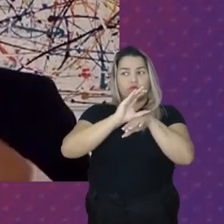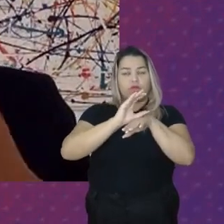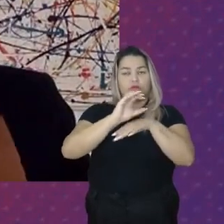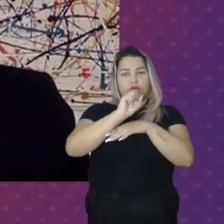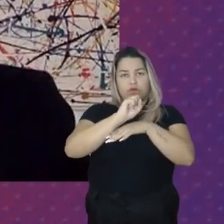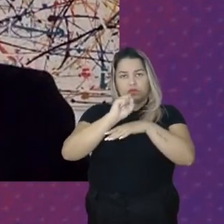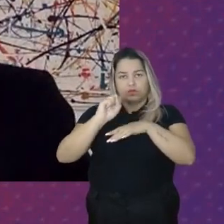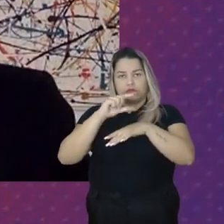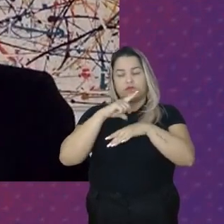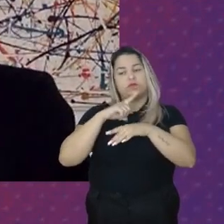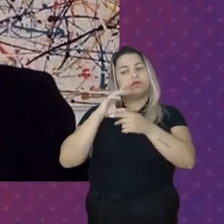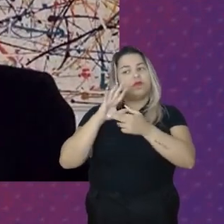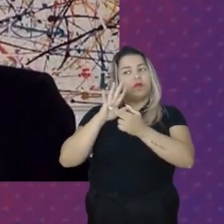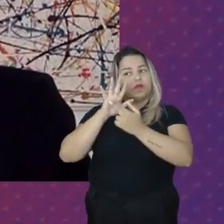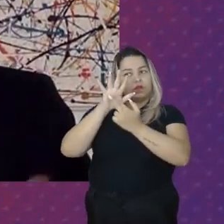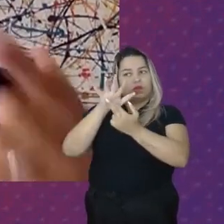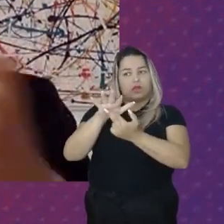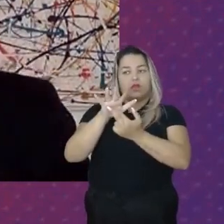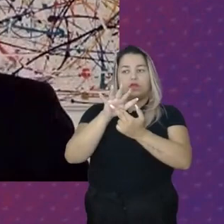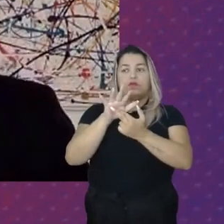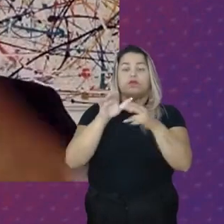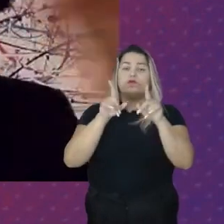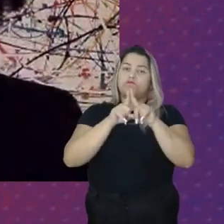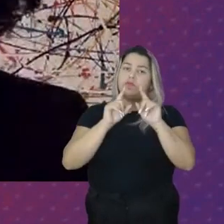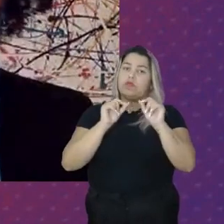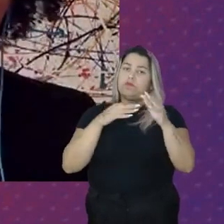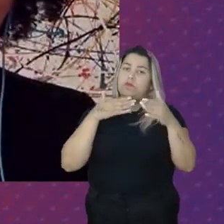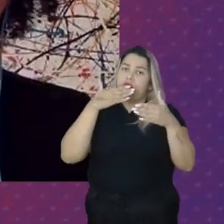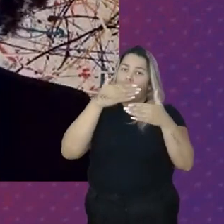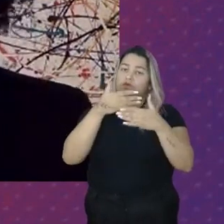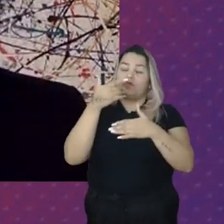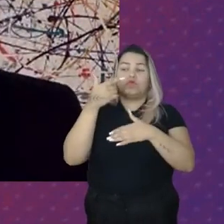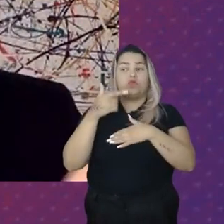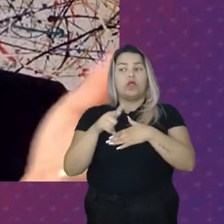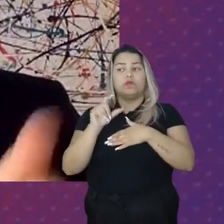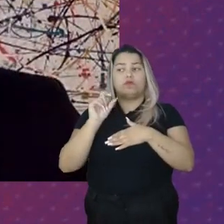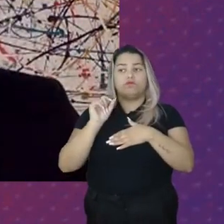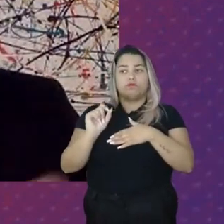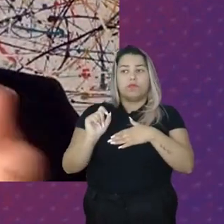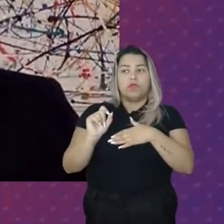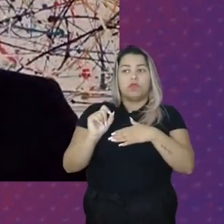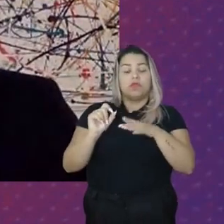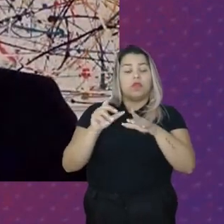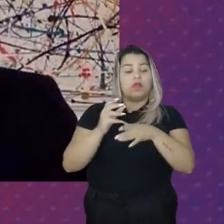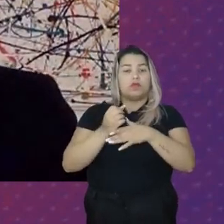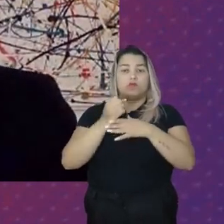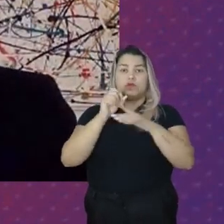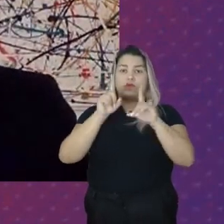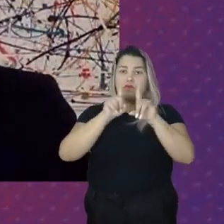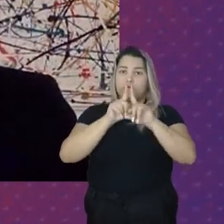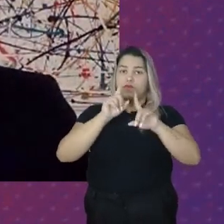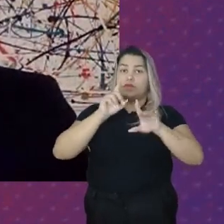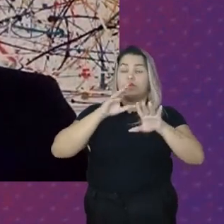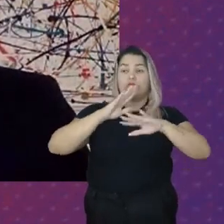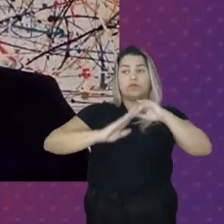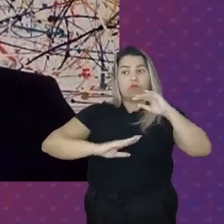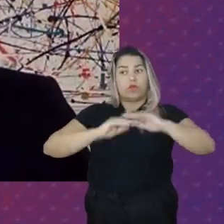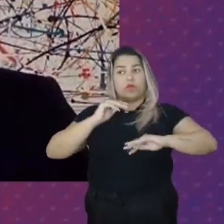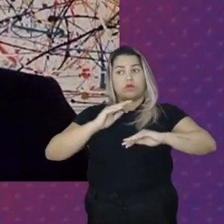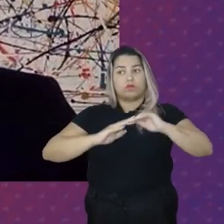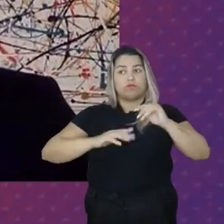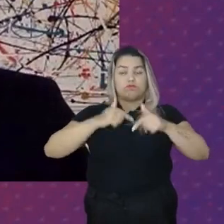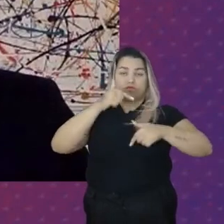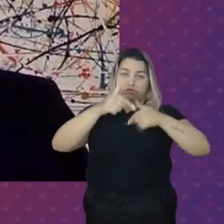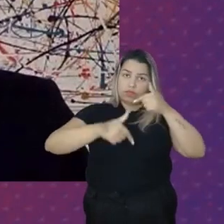tenha representado esse avanço, ela, por outro lado, respaldou o tratamento das trabalhadoras